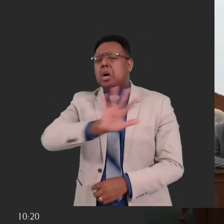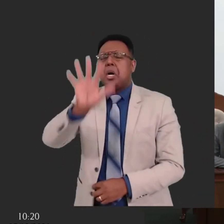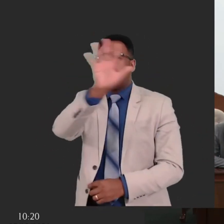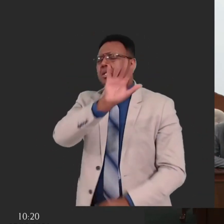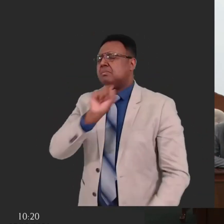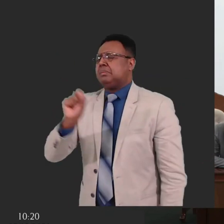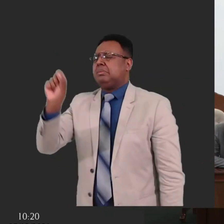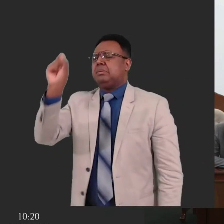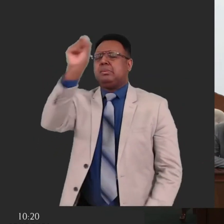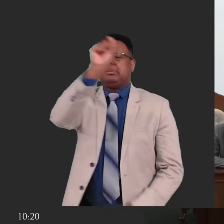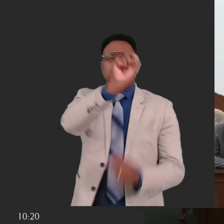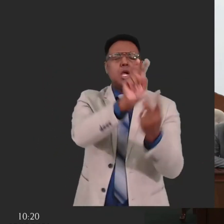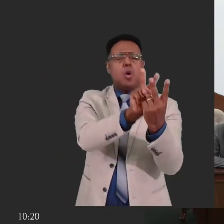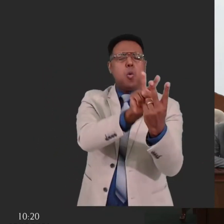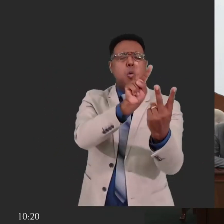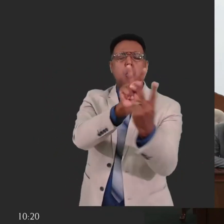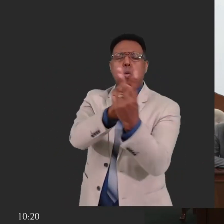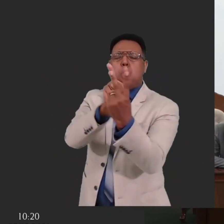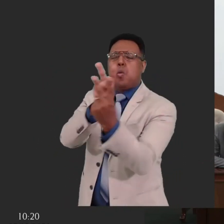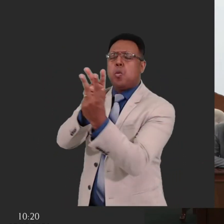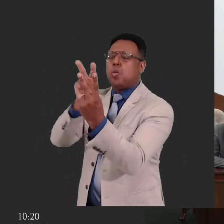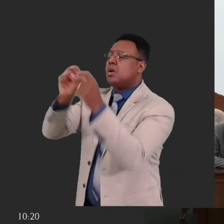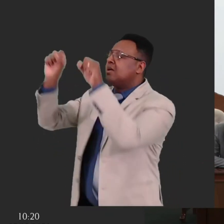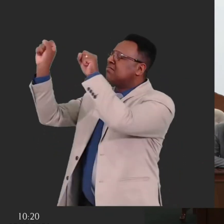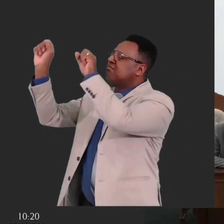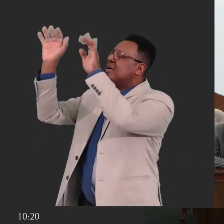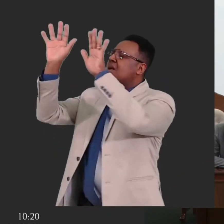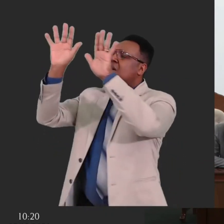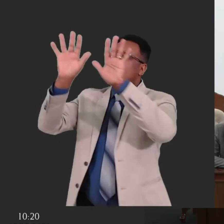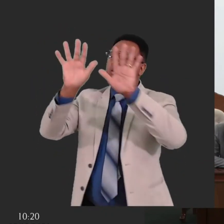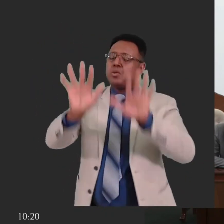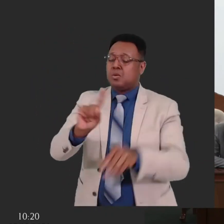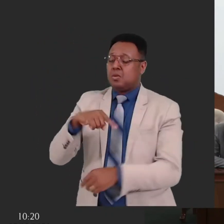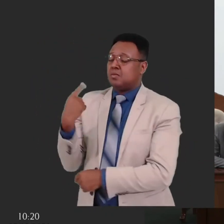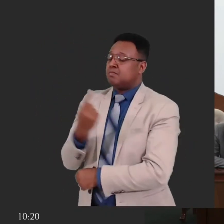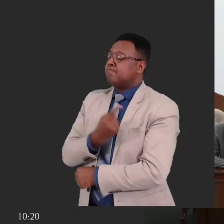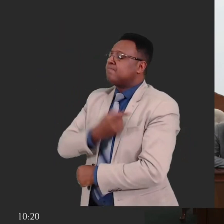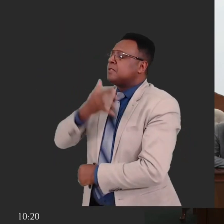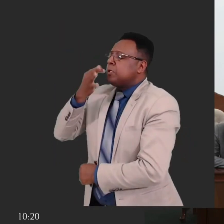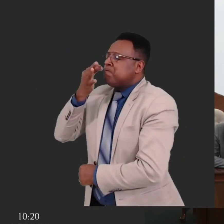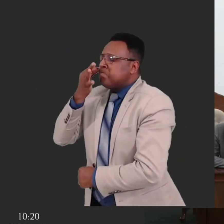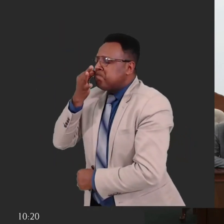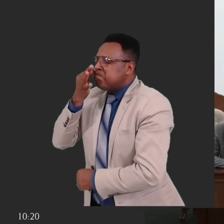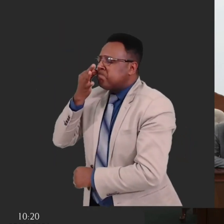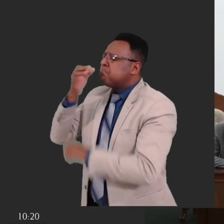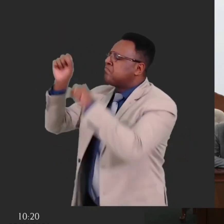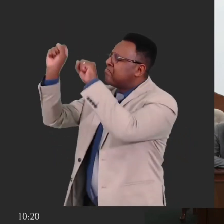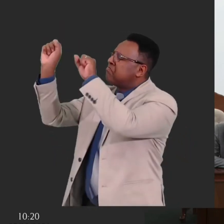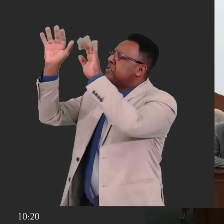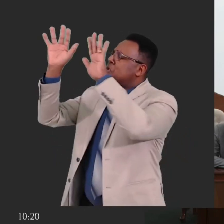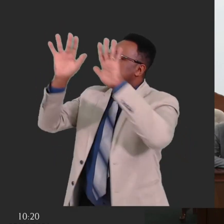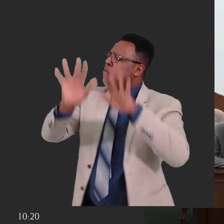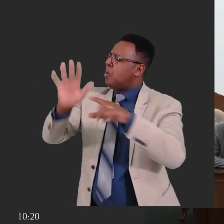em outras localidades, e a querida irmandade aqui presente também. Senhor Deus, queira